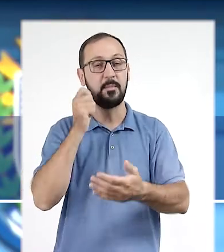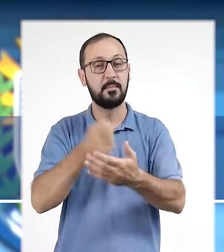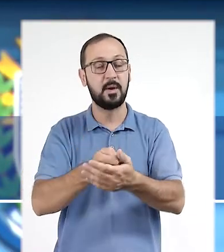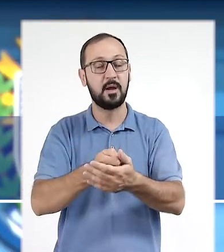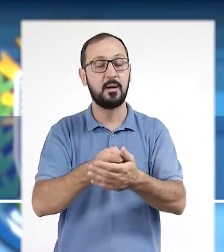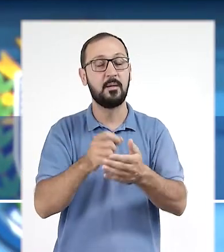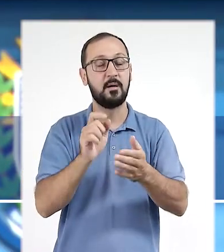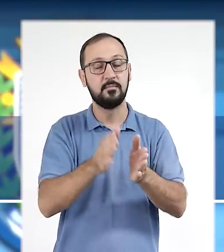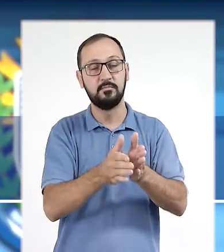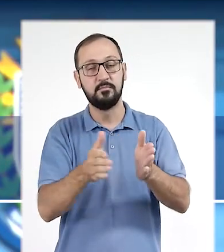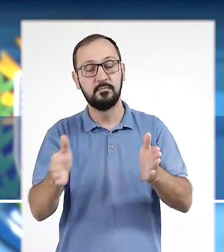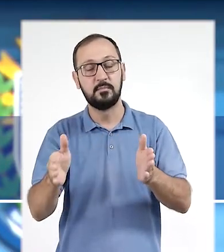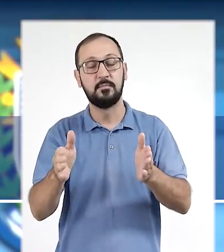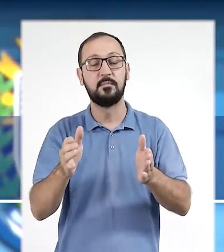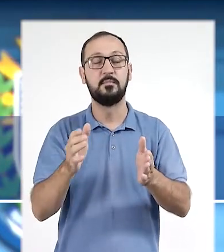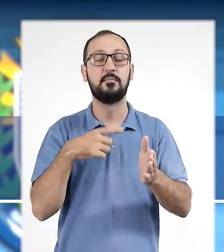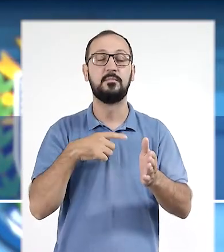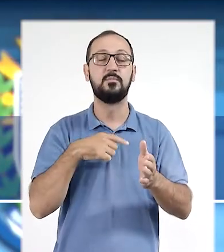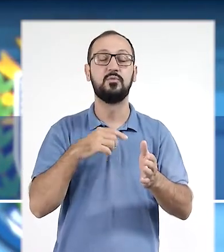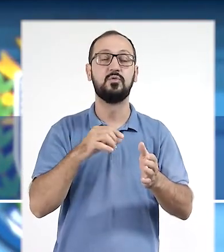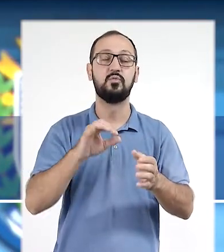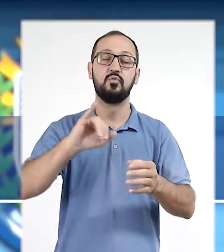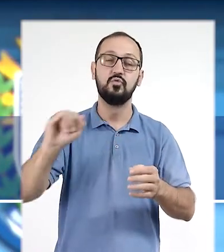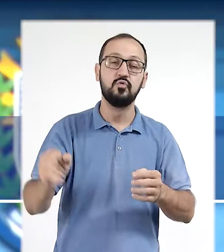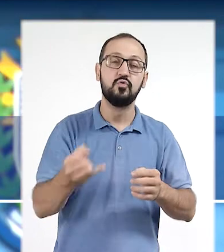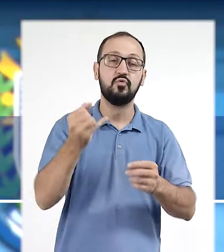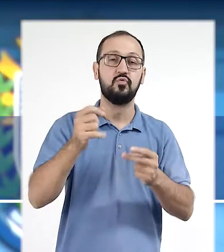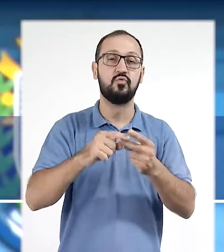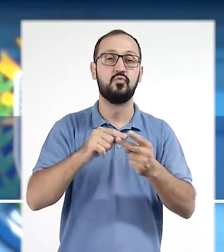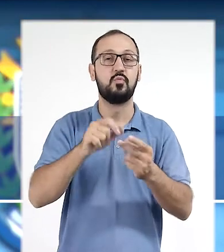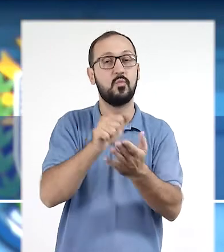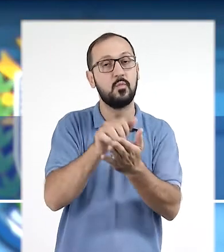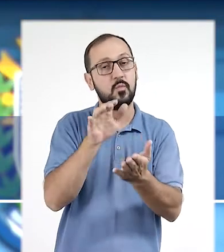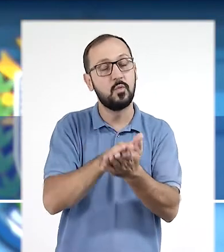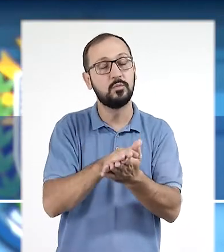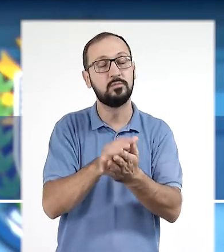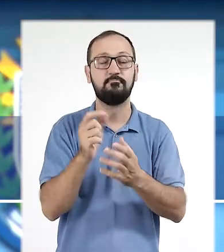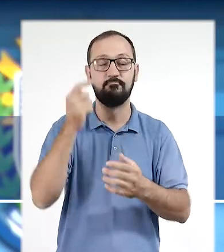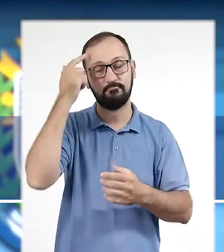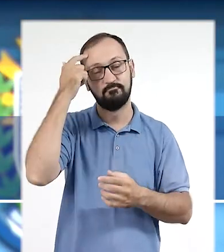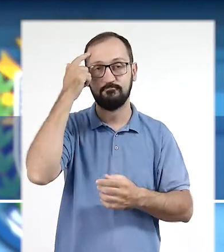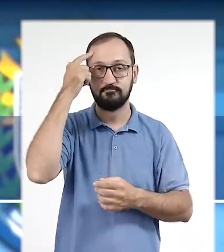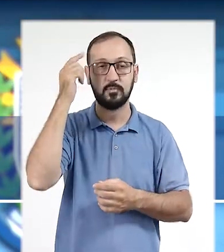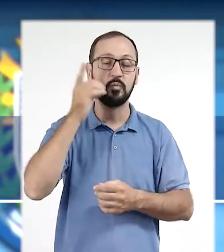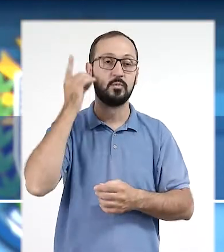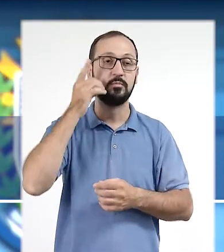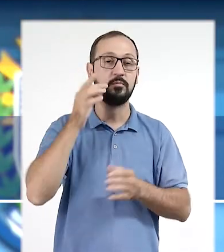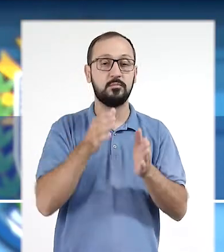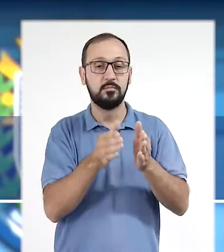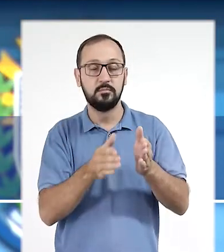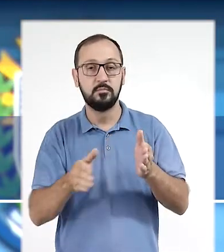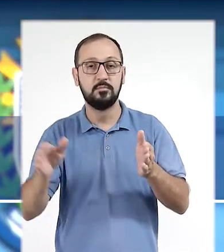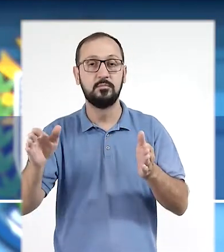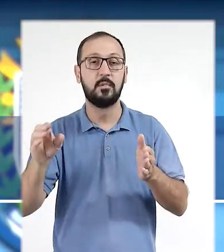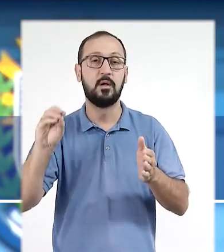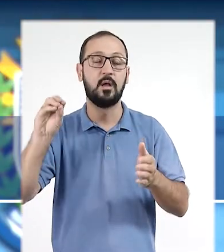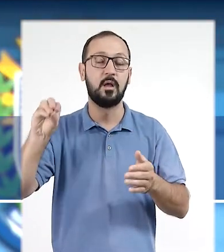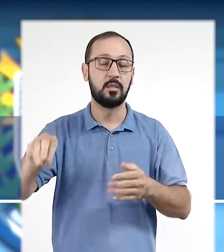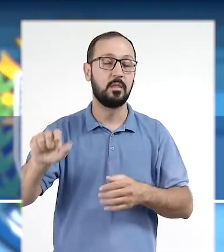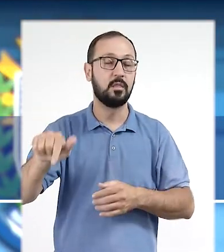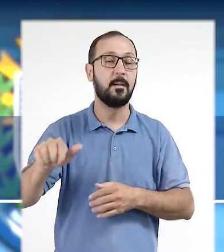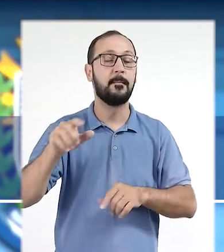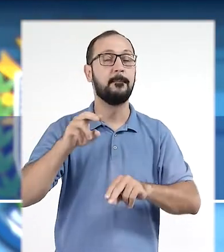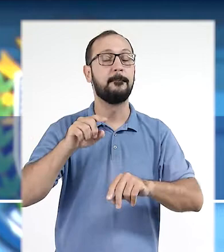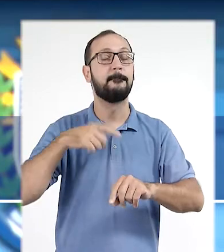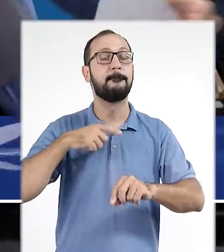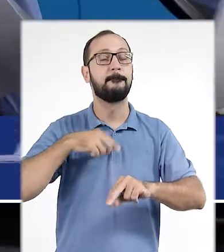com parcelamento de juros e multas, além de descontos. Os deputados decidiram, então, ampliar um pouco mais o prazo,